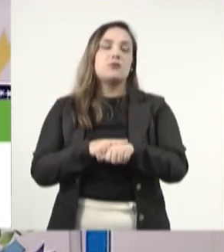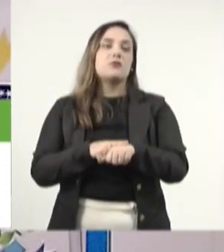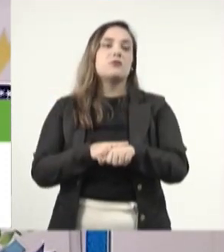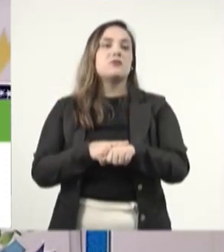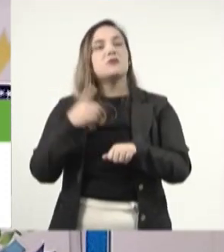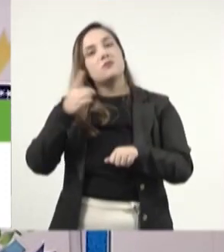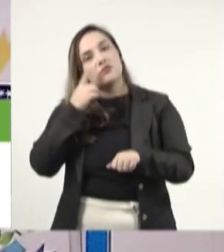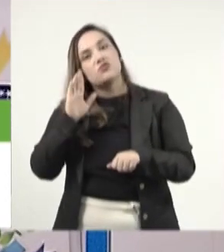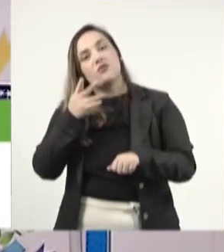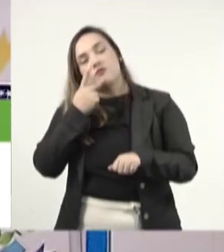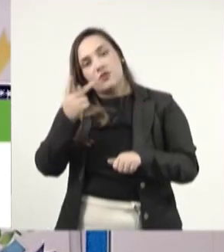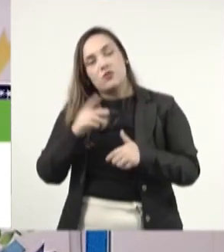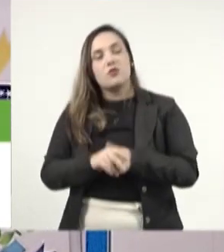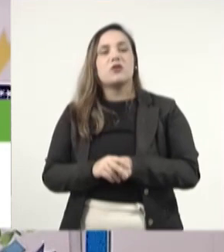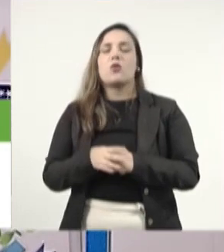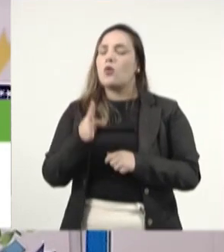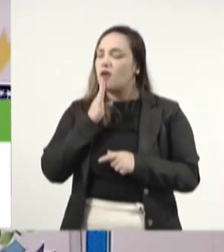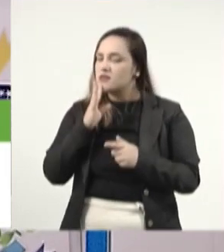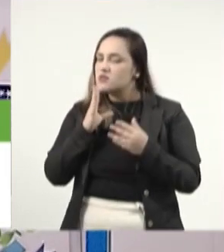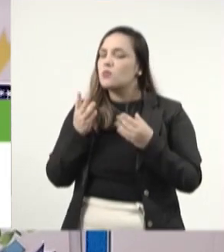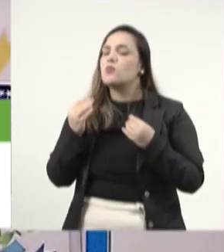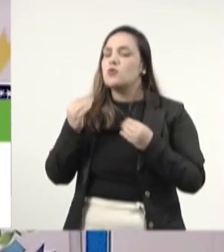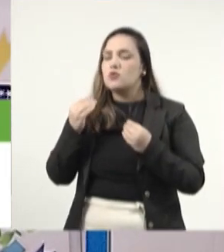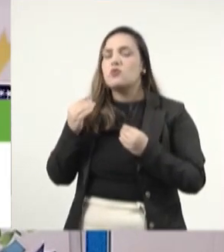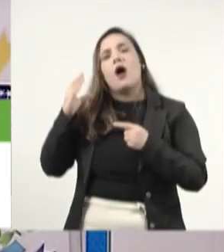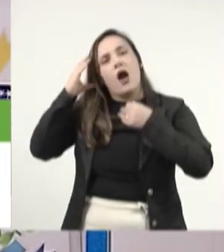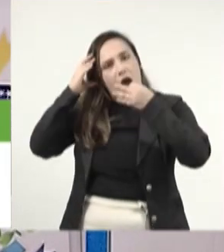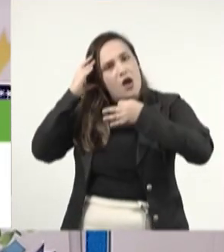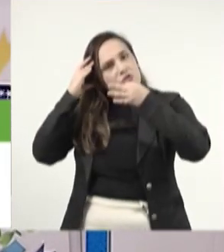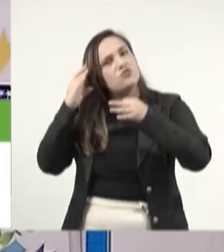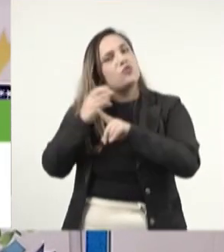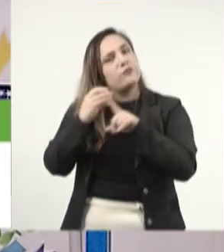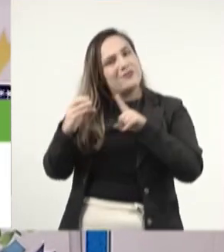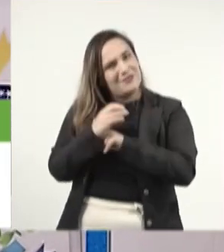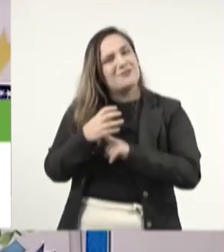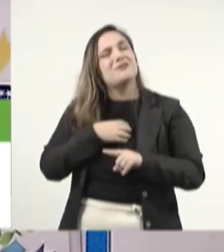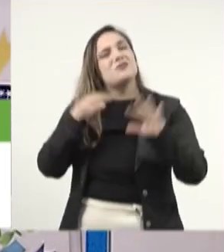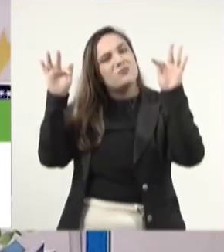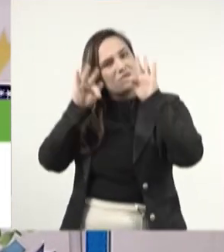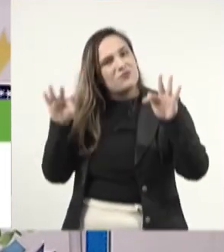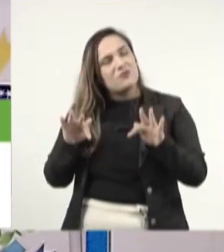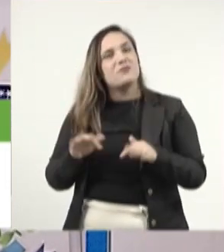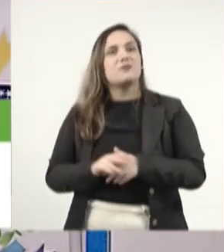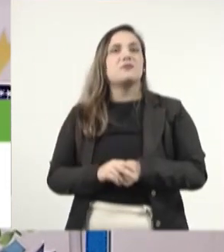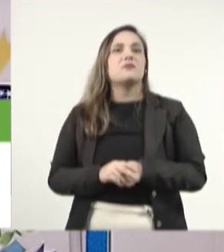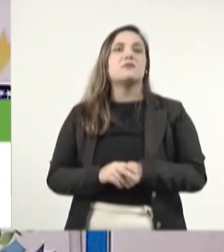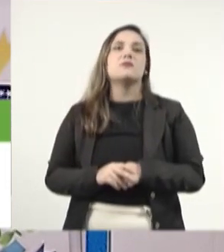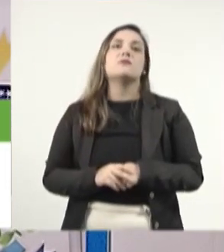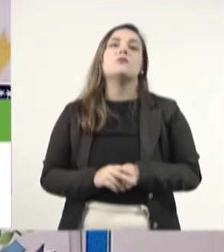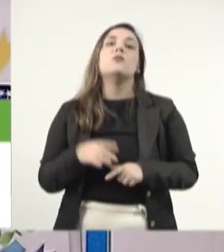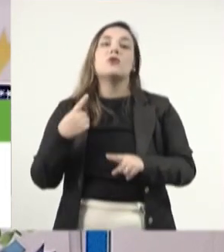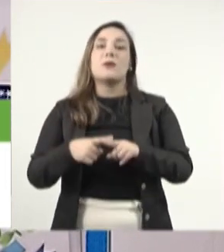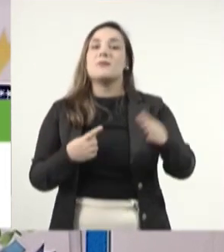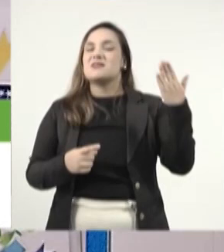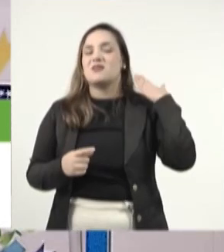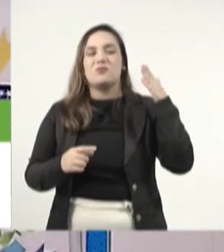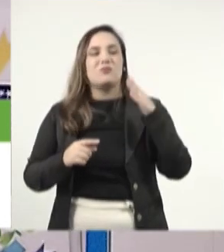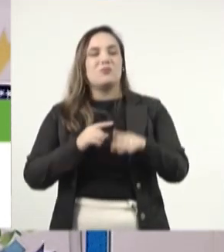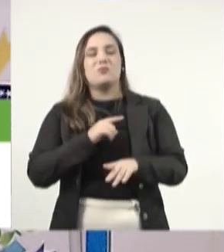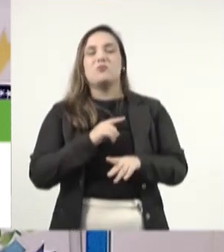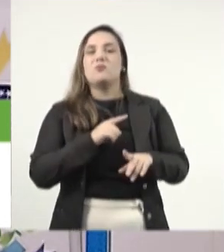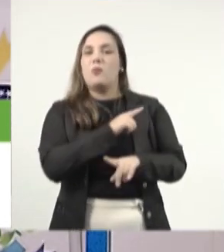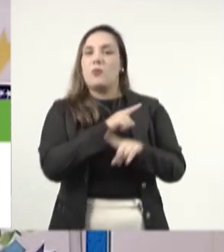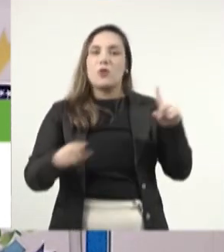falaram que têm contato, conhecem muitas dessas rádios comunitárias e por ser vedado a veiculação